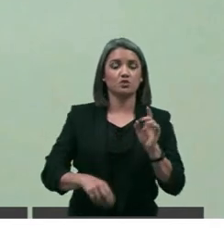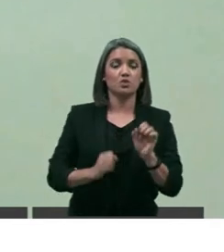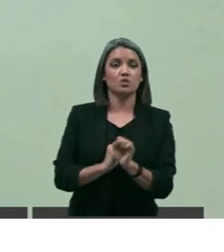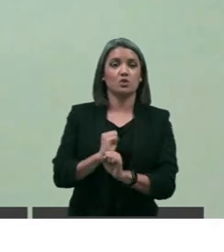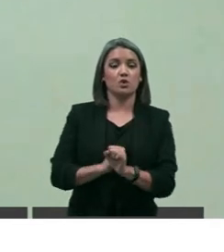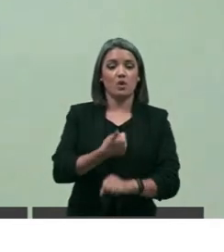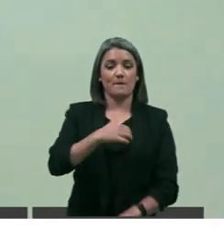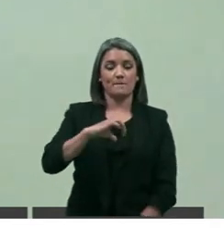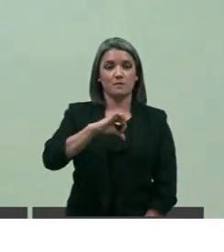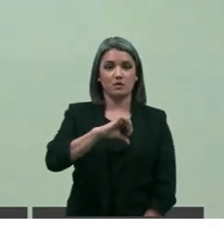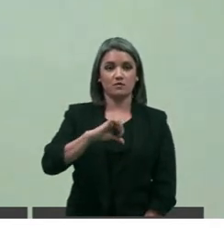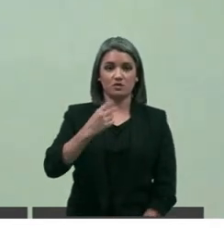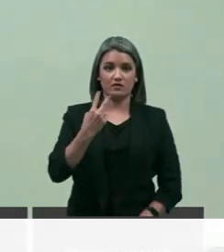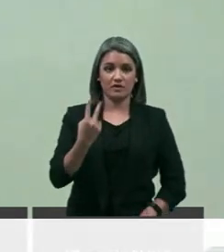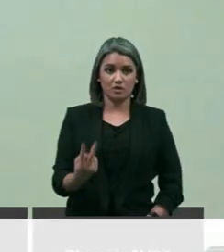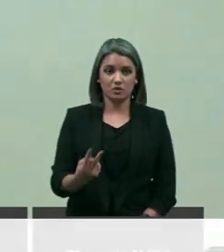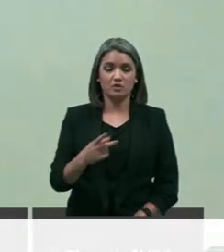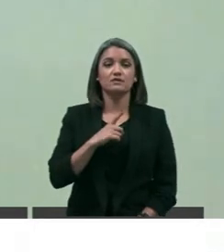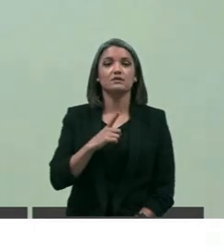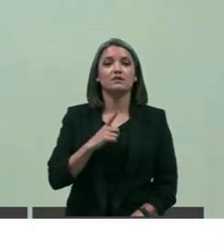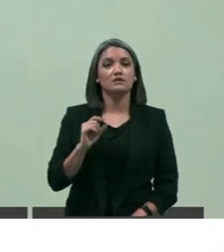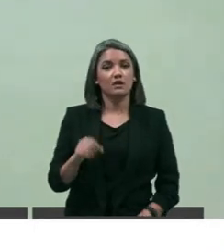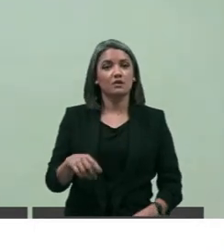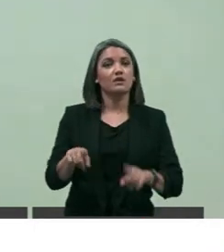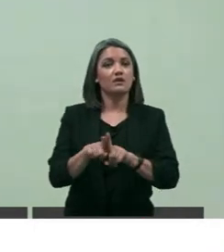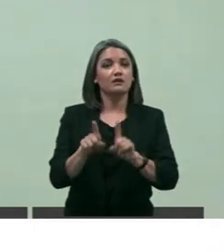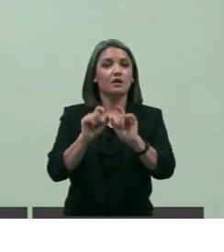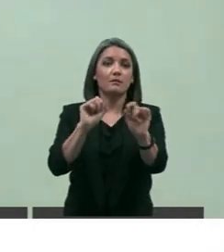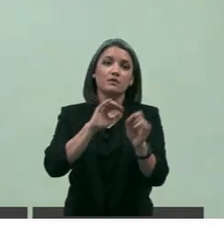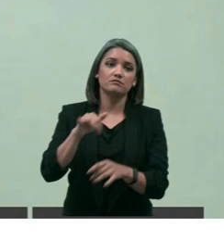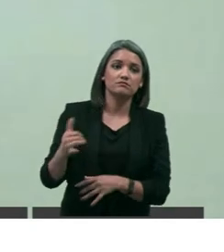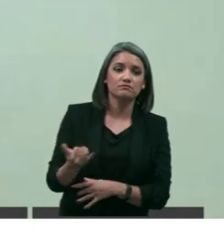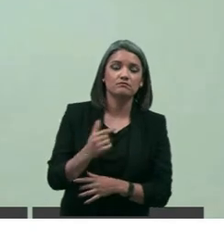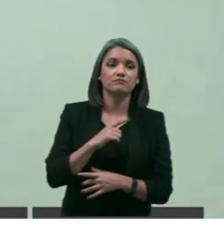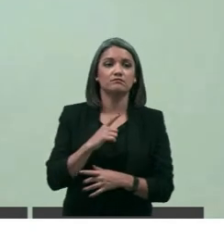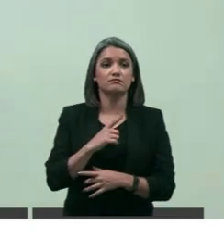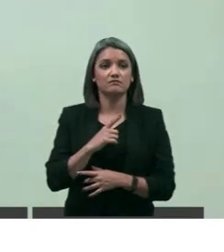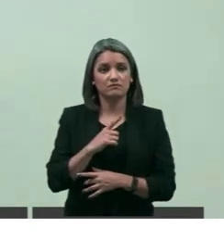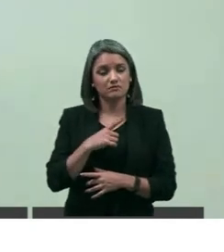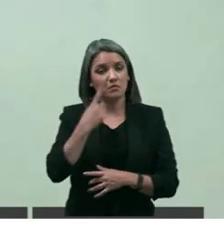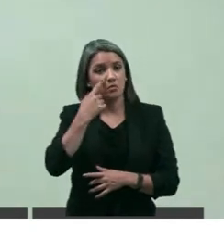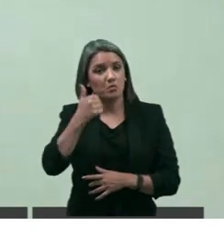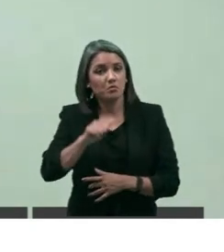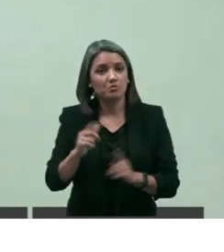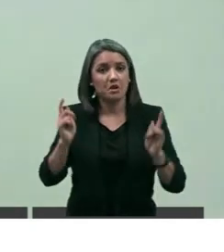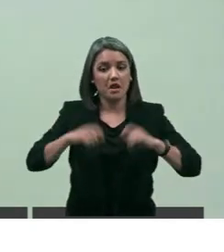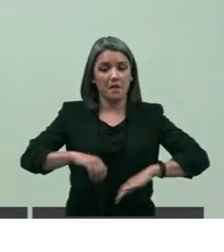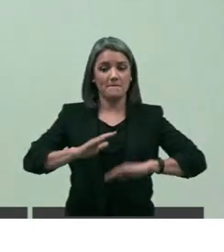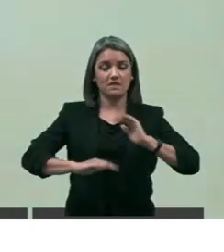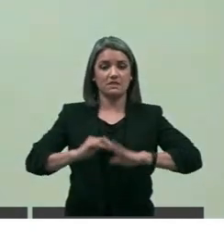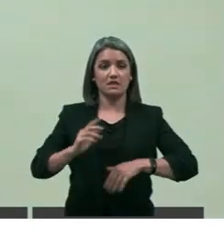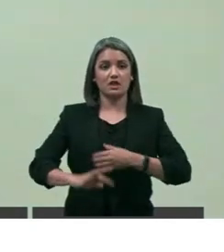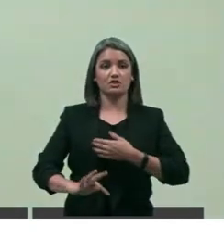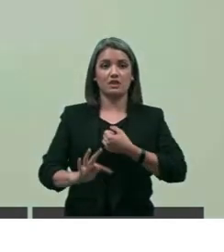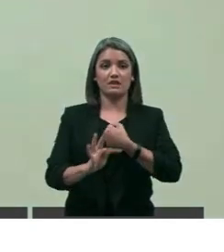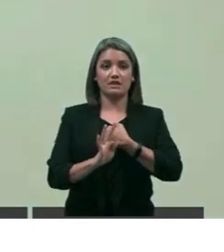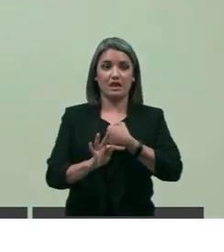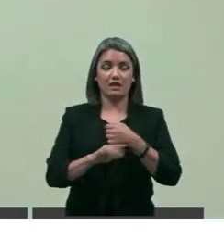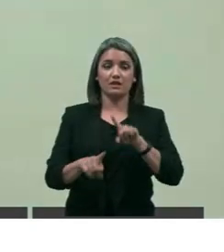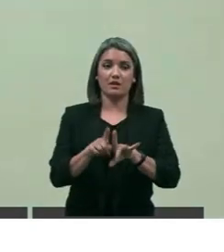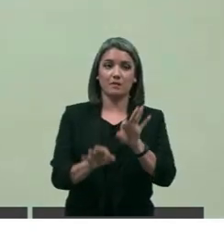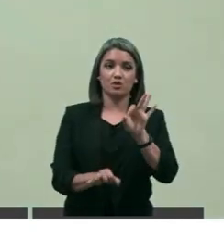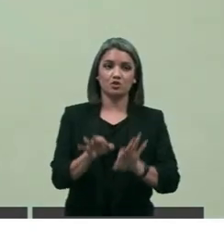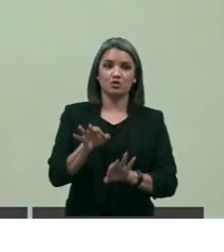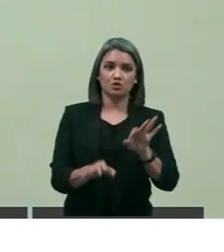17 de 6 de 1992. E a única pendência em relação ao seu reaproveitamento atualmente é a avaliação da capacidade técnica e jurídica